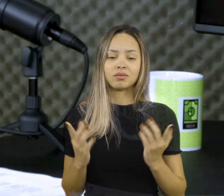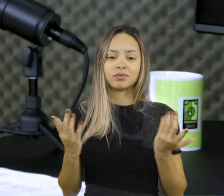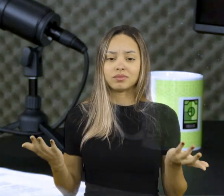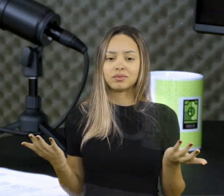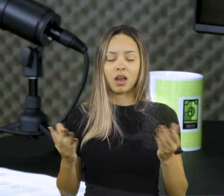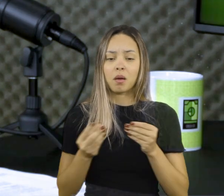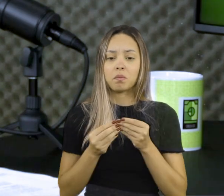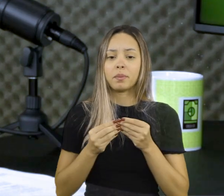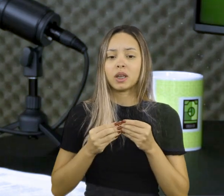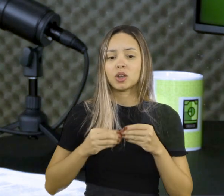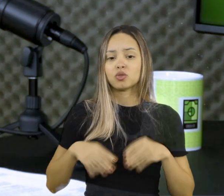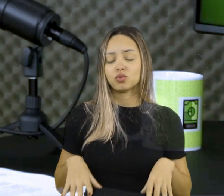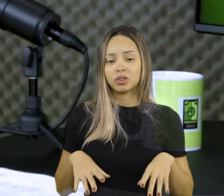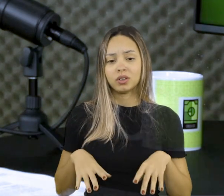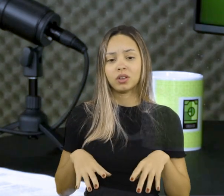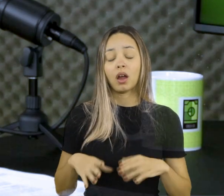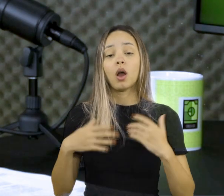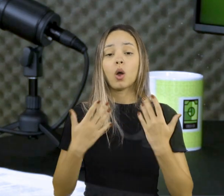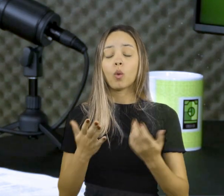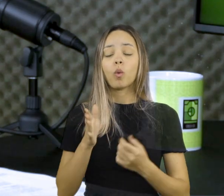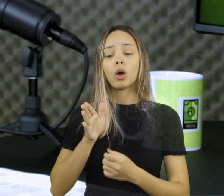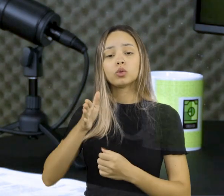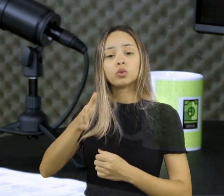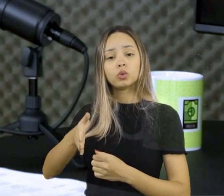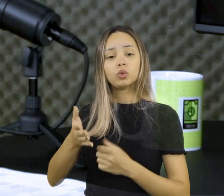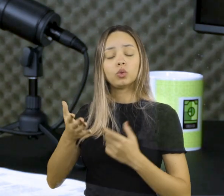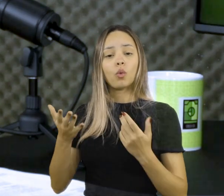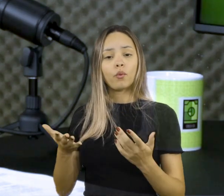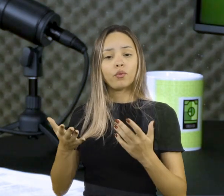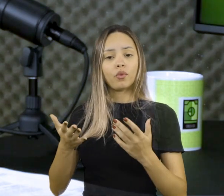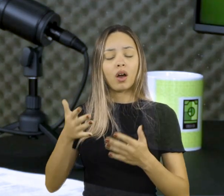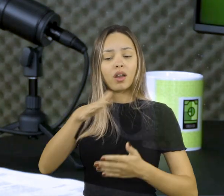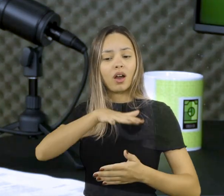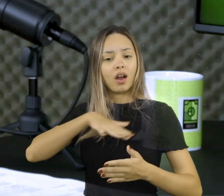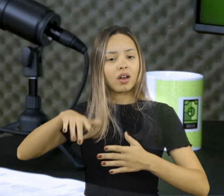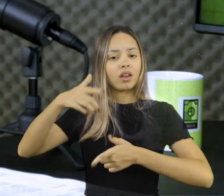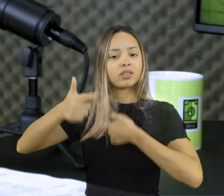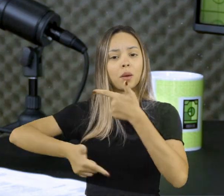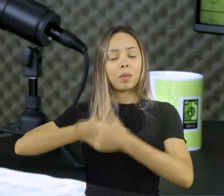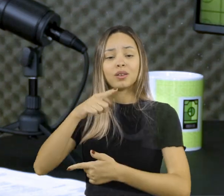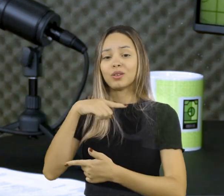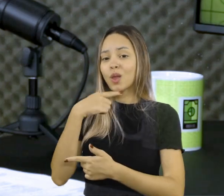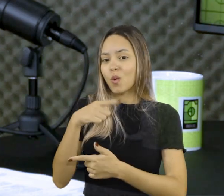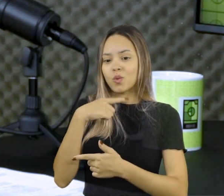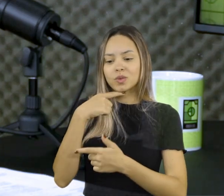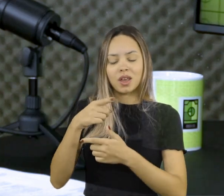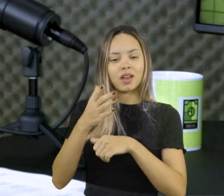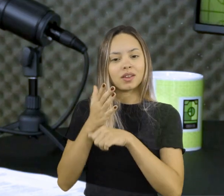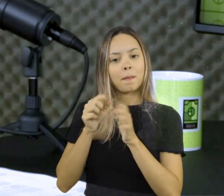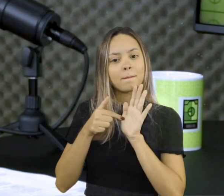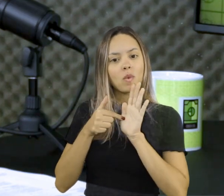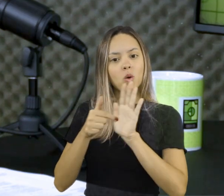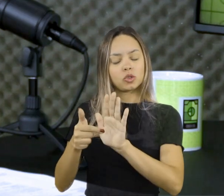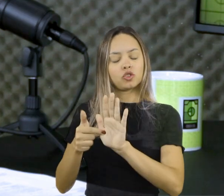o mercado de trabalho, quando ela vai demonstrar o que aprendeu na prática, ela não consegue, porque ela ficou